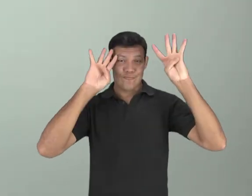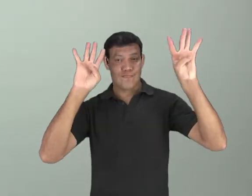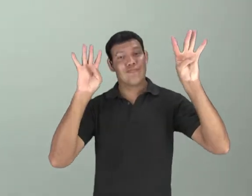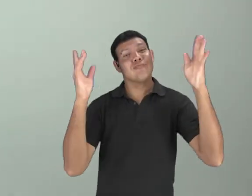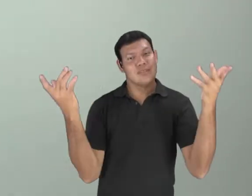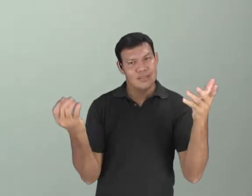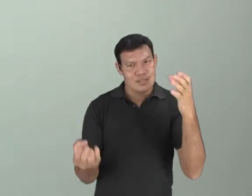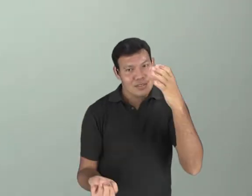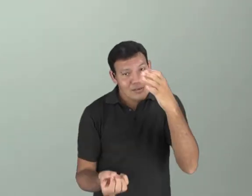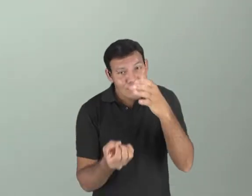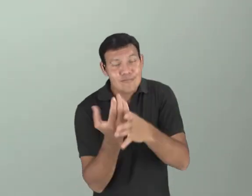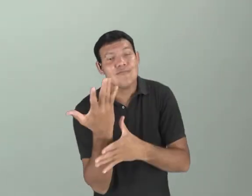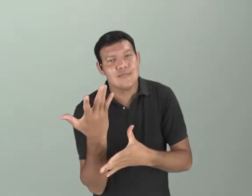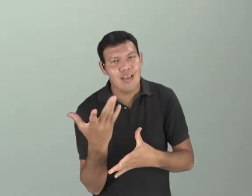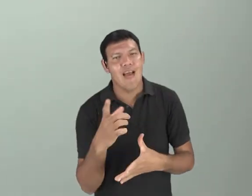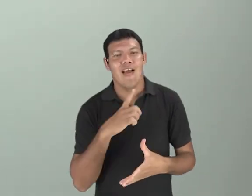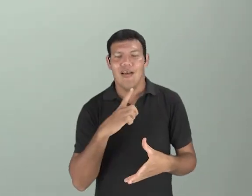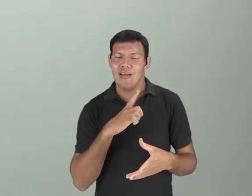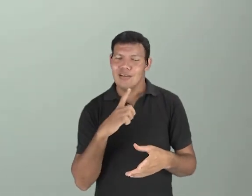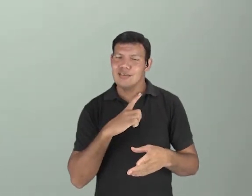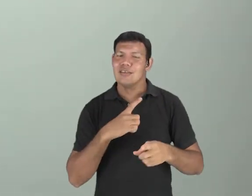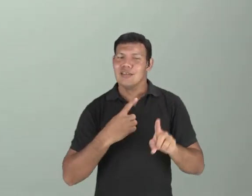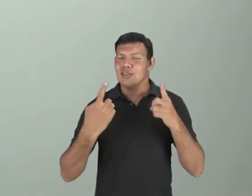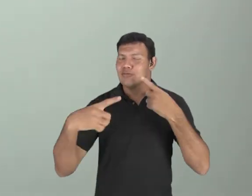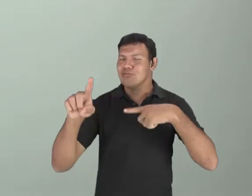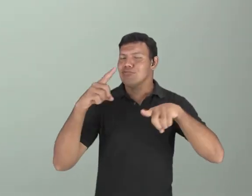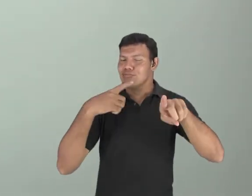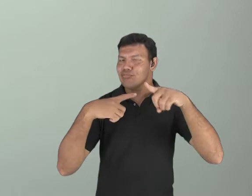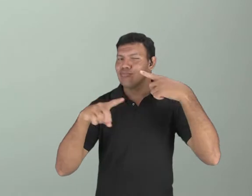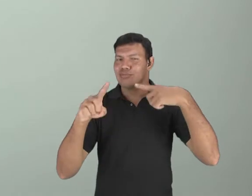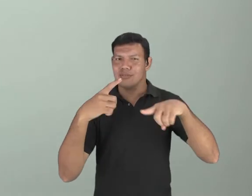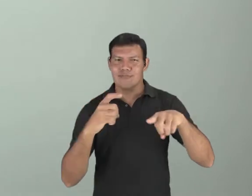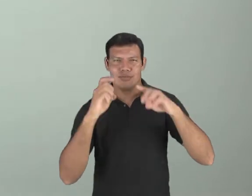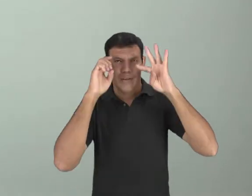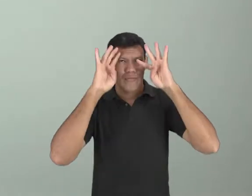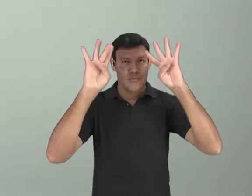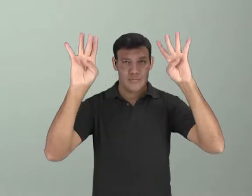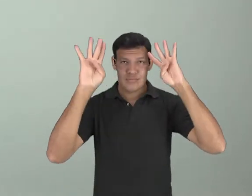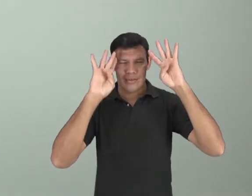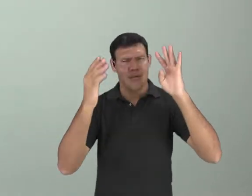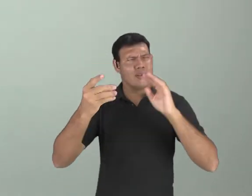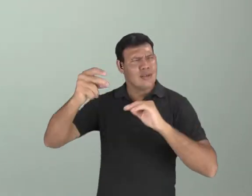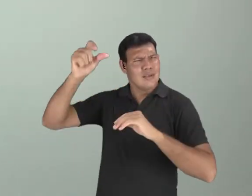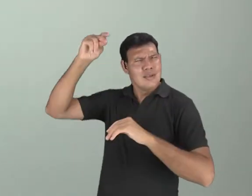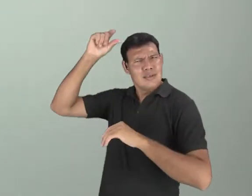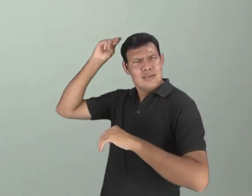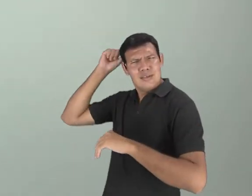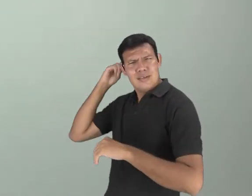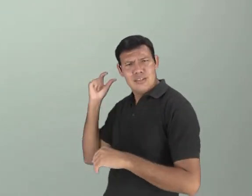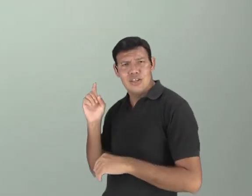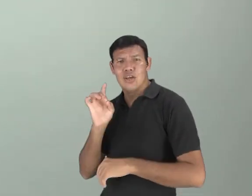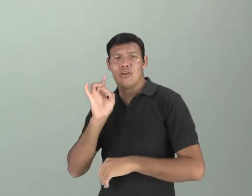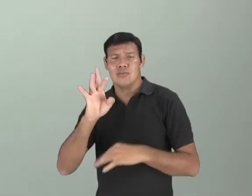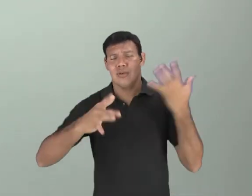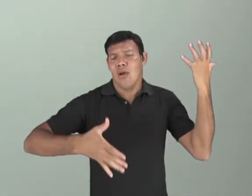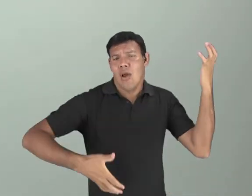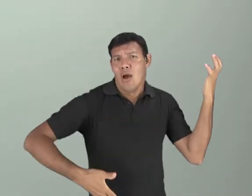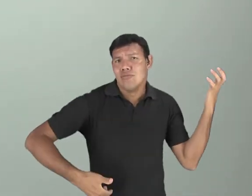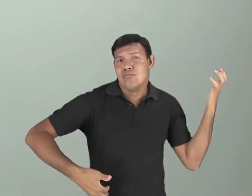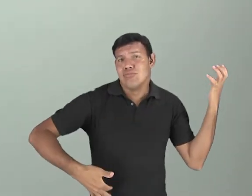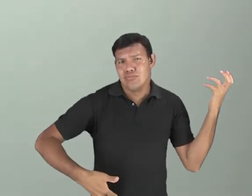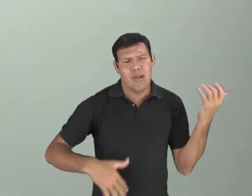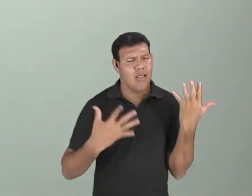eu vou ter então uma música bem criativa. Claro que no passado, apenas os sons dos instrumentos